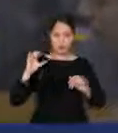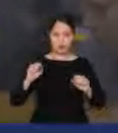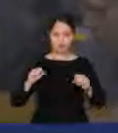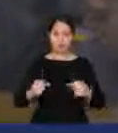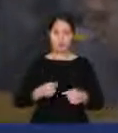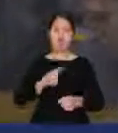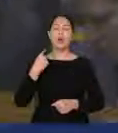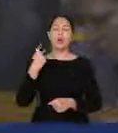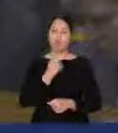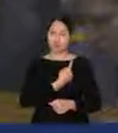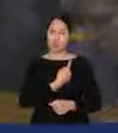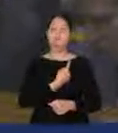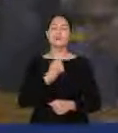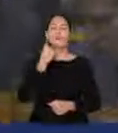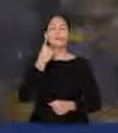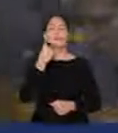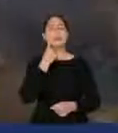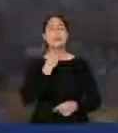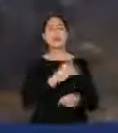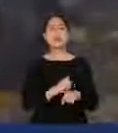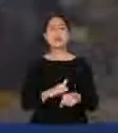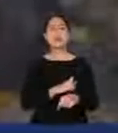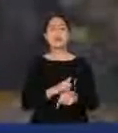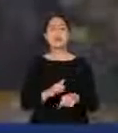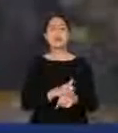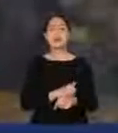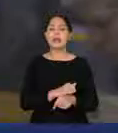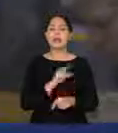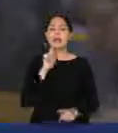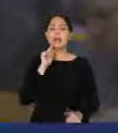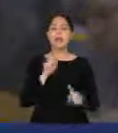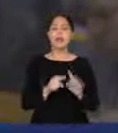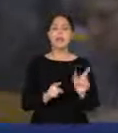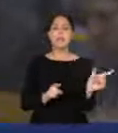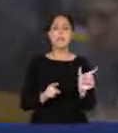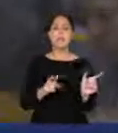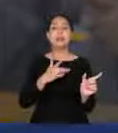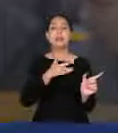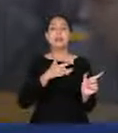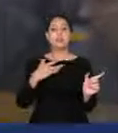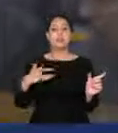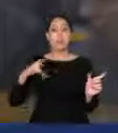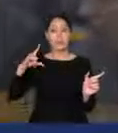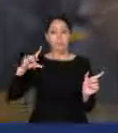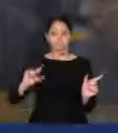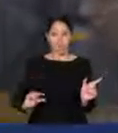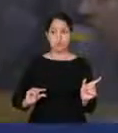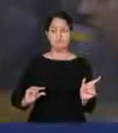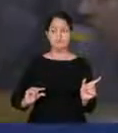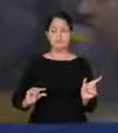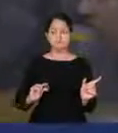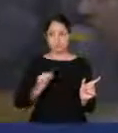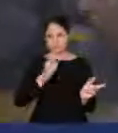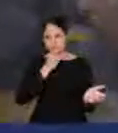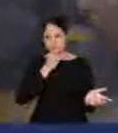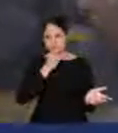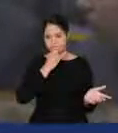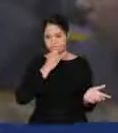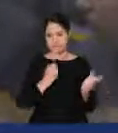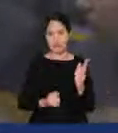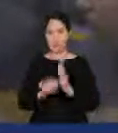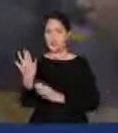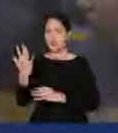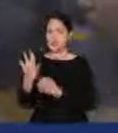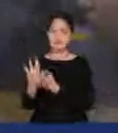pensar em alternativas que possam reduzir o plano de saúde, que infelizmente vem prejudicando milhões e milhões